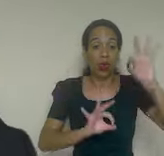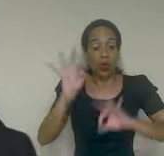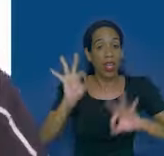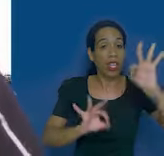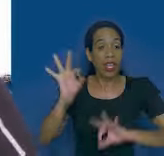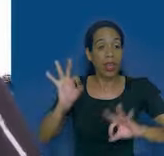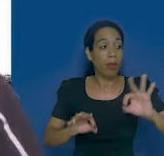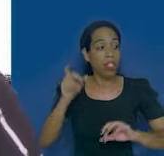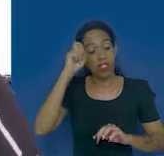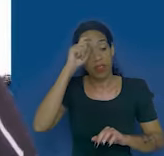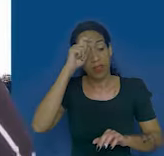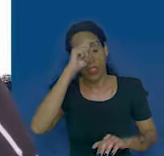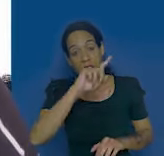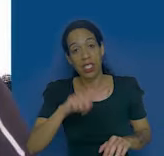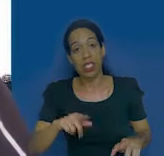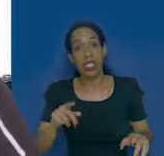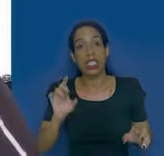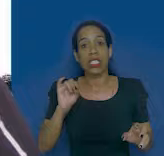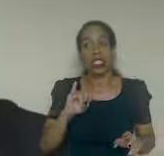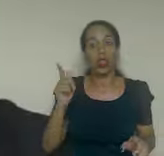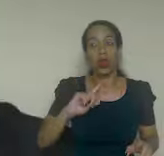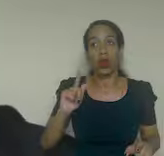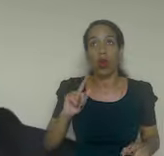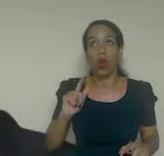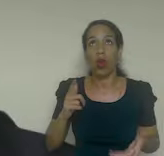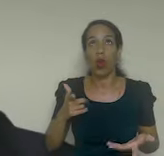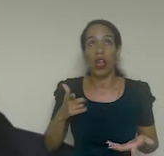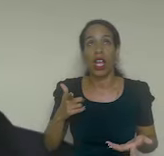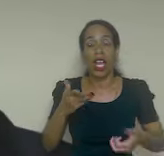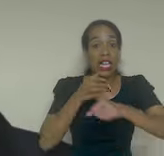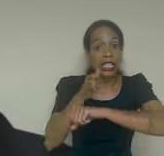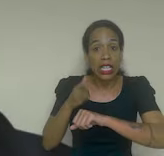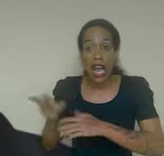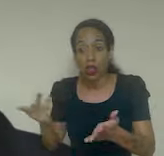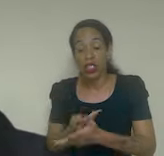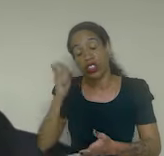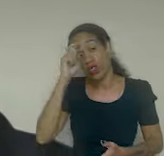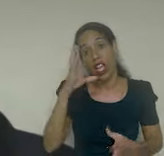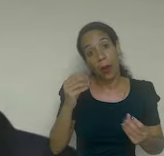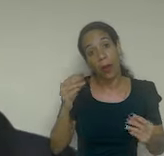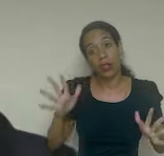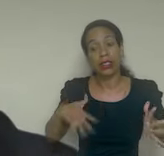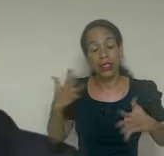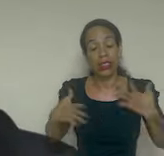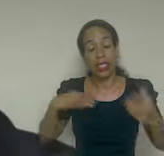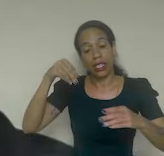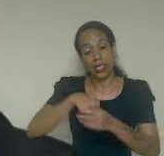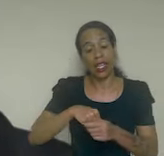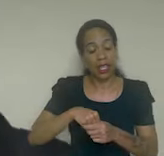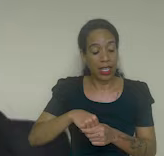tratamento de questões difíceis. Elas não se furtaram de enfrentar questões difíceis, né? E isso é muito divertido, eu acho,